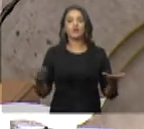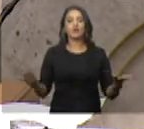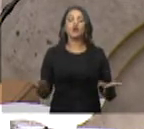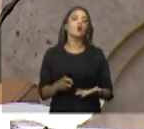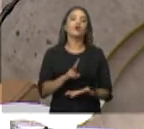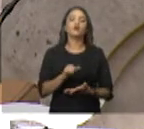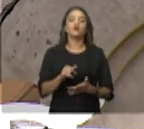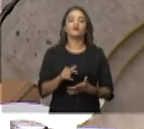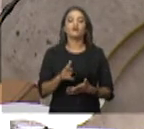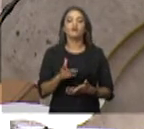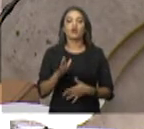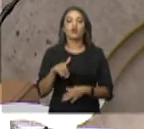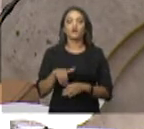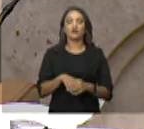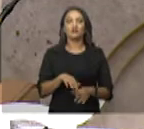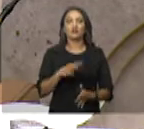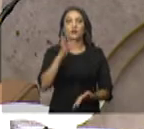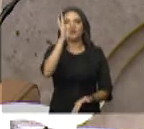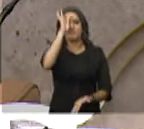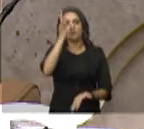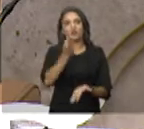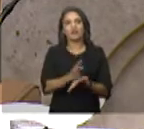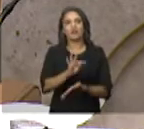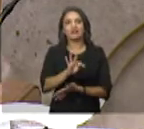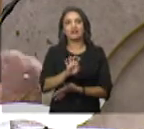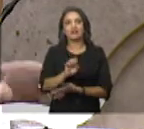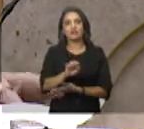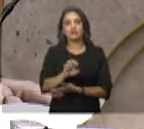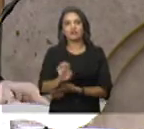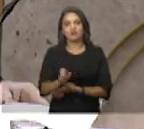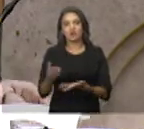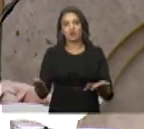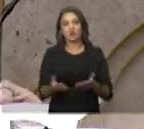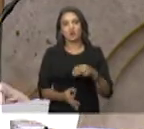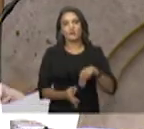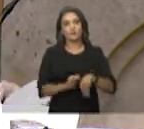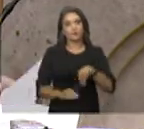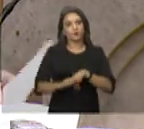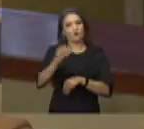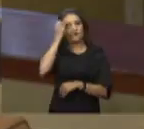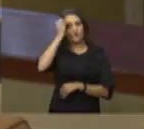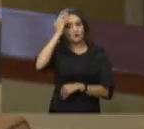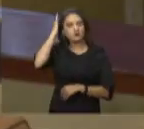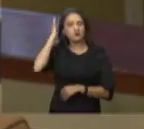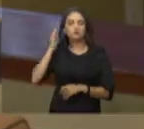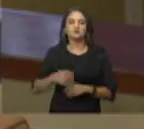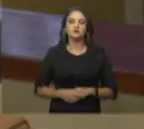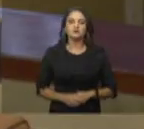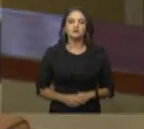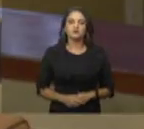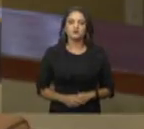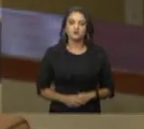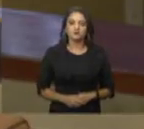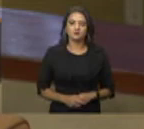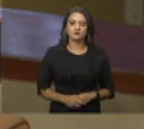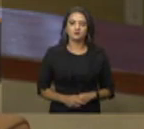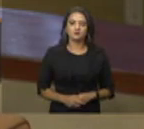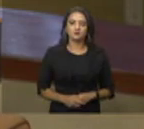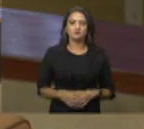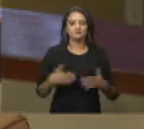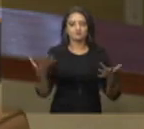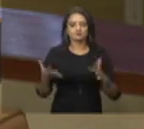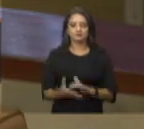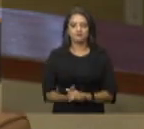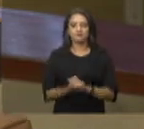tese e eu passo a palavra ominente no início do esforço senhor presidente a granja corte Lúcio apresentante do Ministério